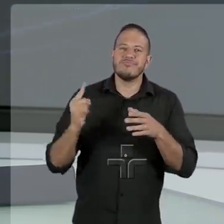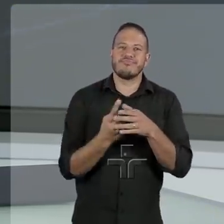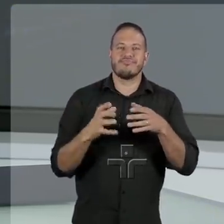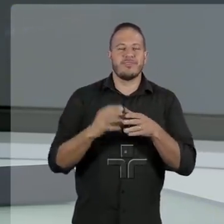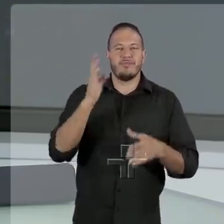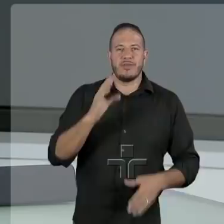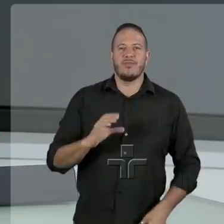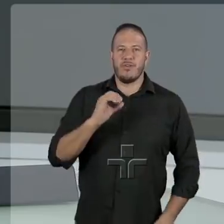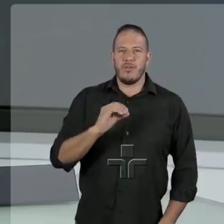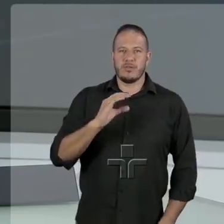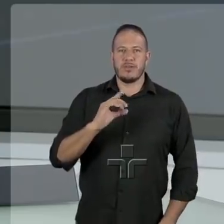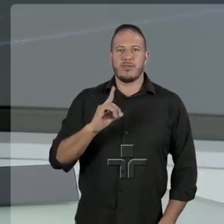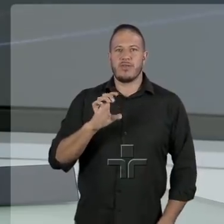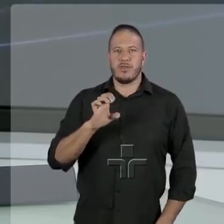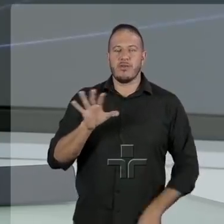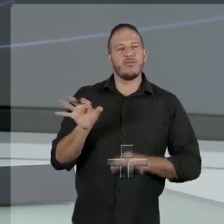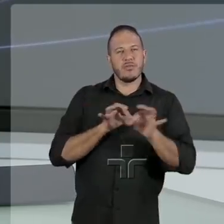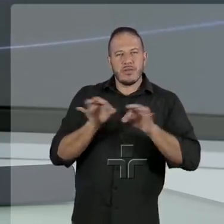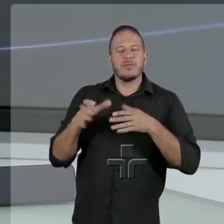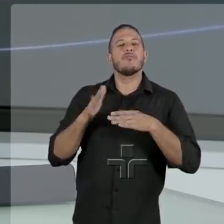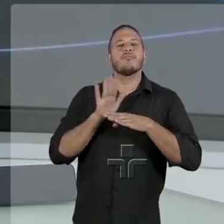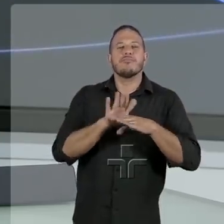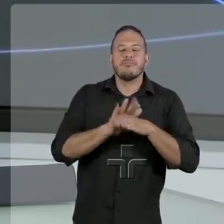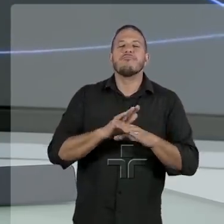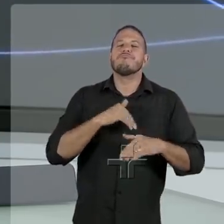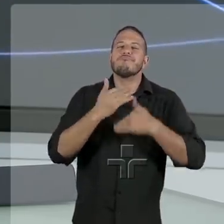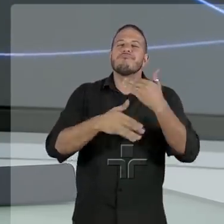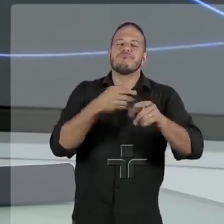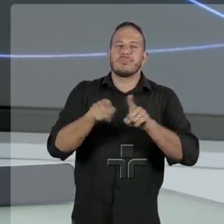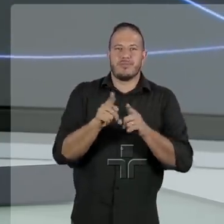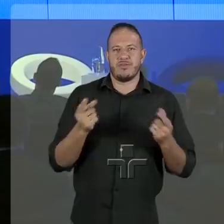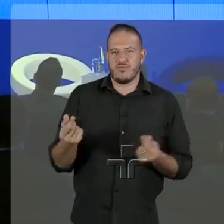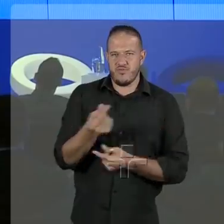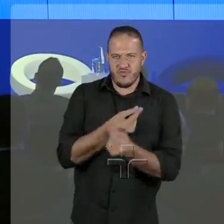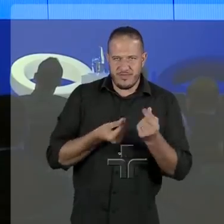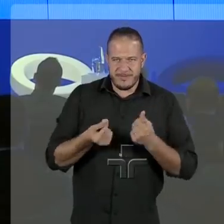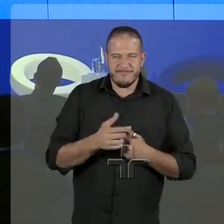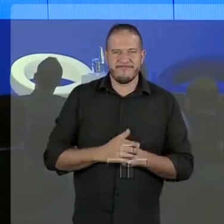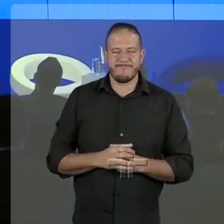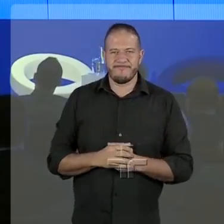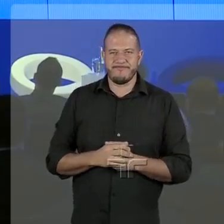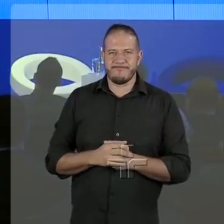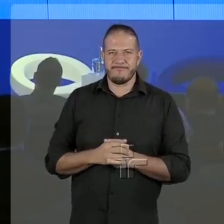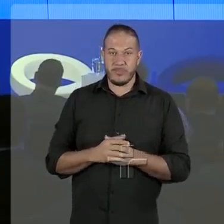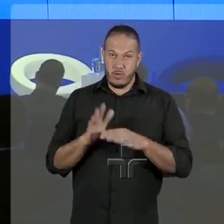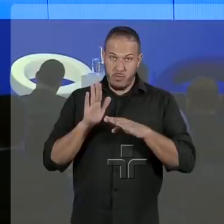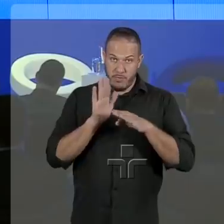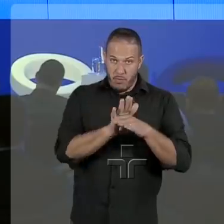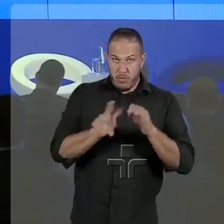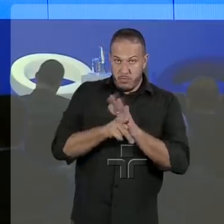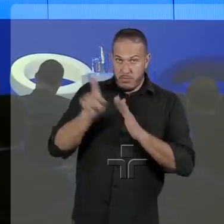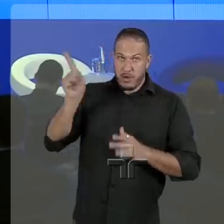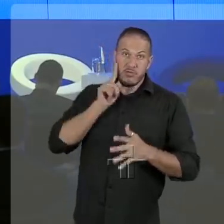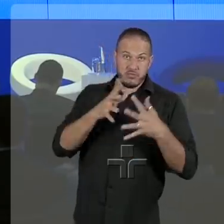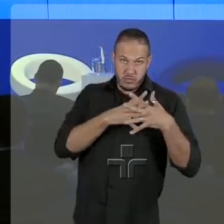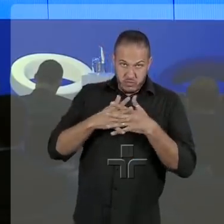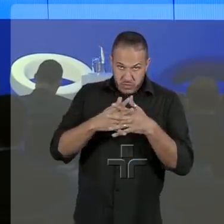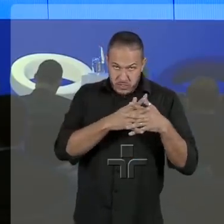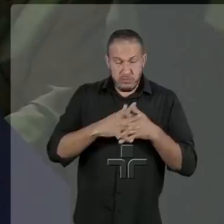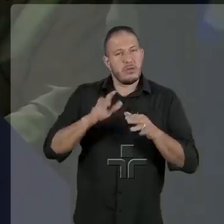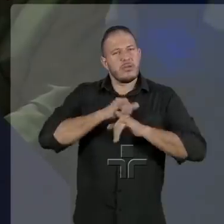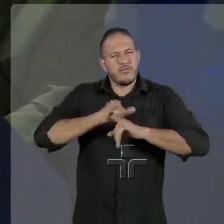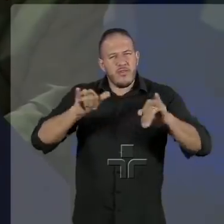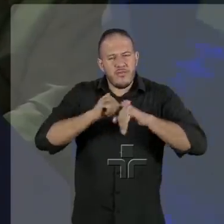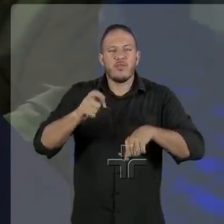OCDE, a Organização para a Cooperação e Desenvolvimento Econômico. O apoio americano foi divulgado durante